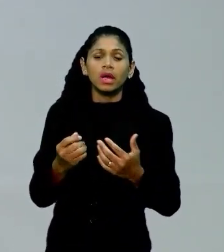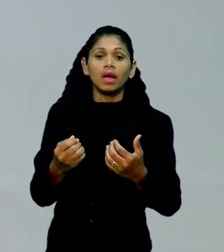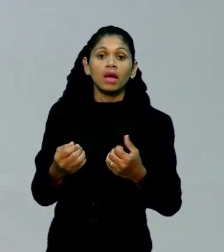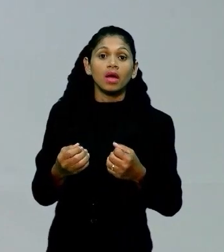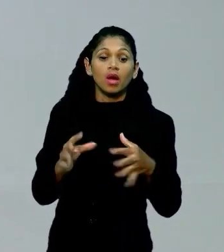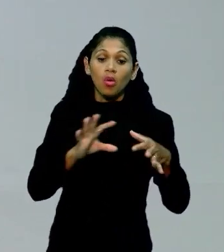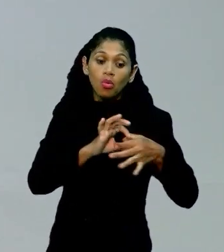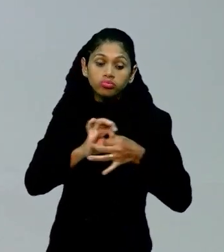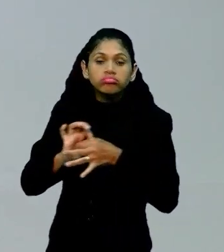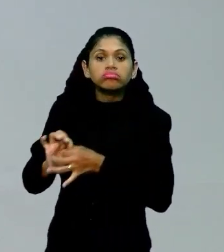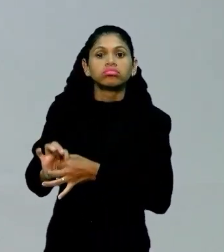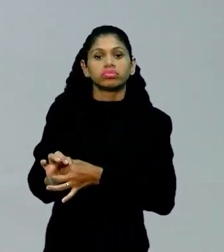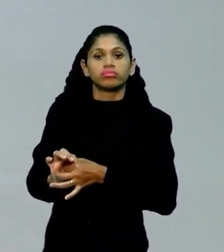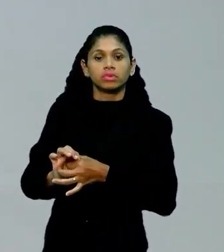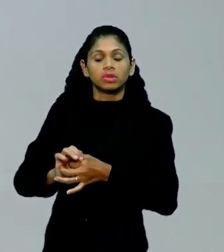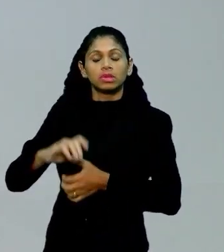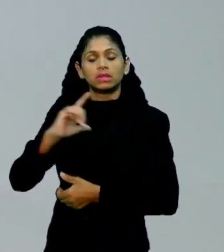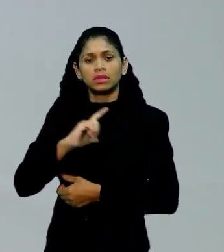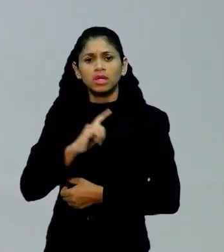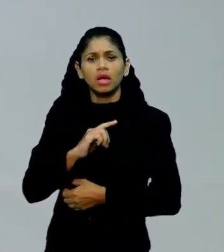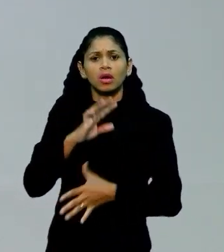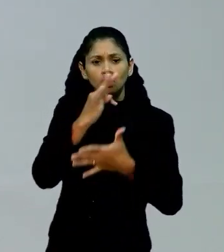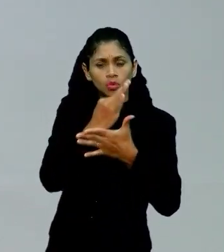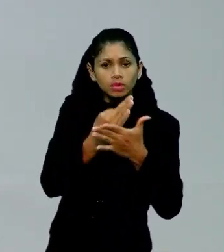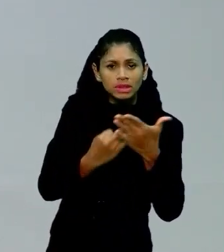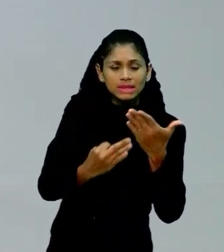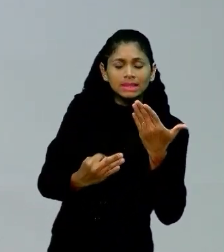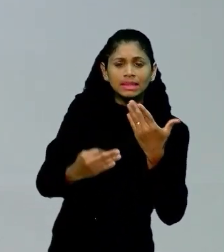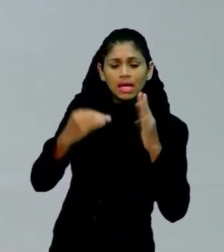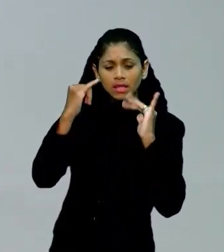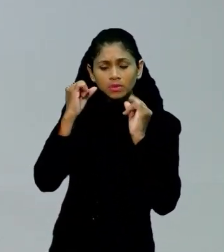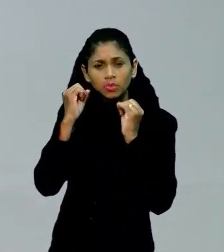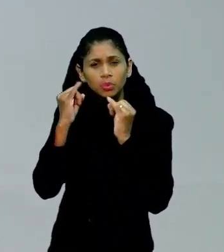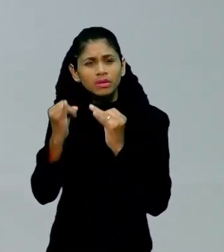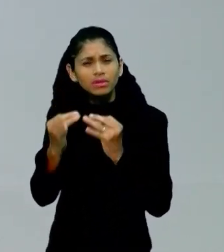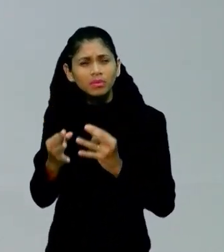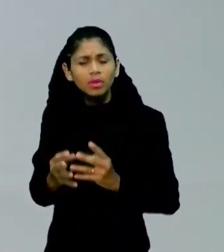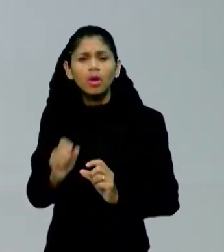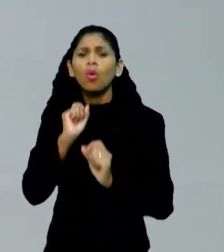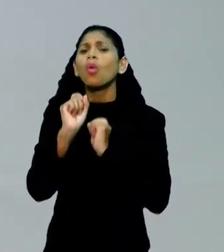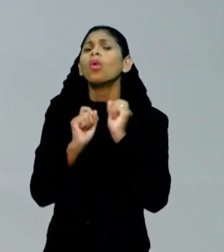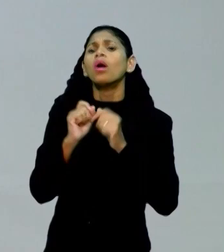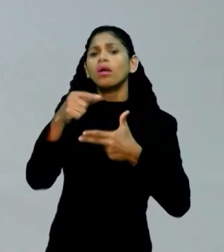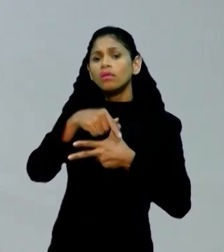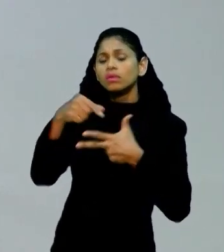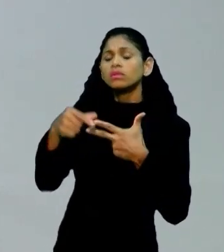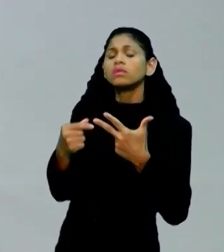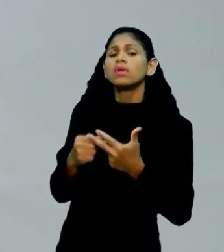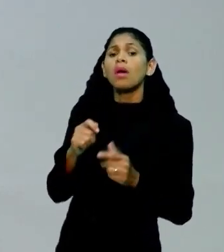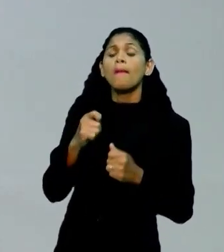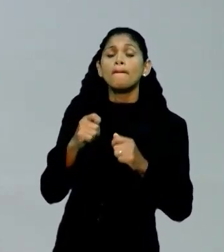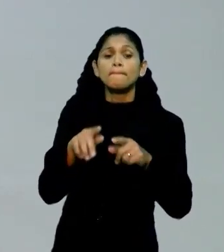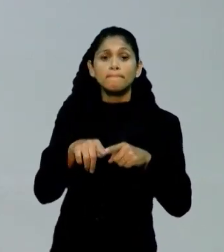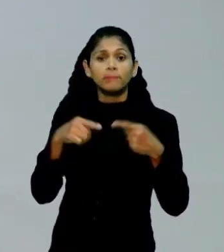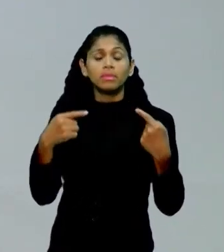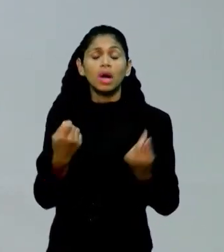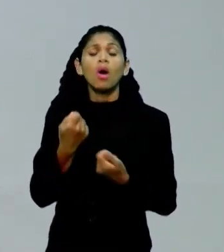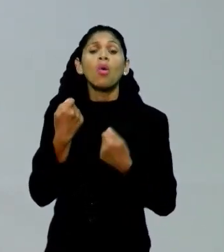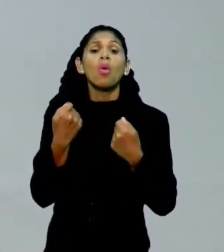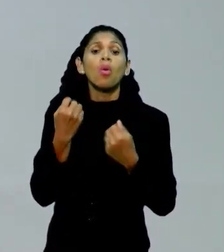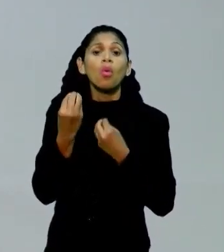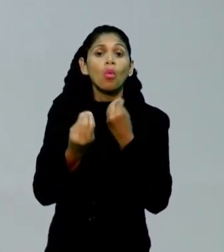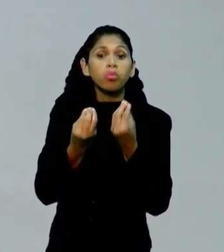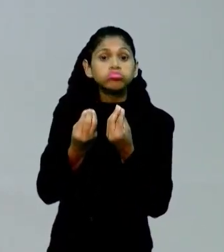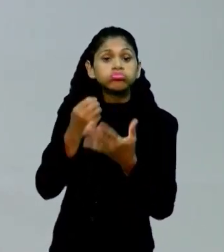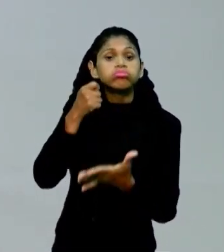vejam que teve um texto explicando o que que era o Enem mas o que é que ele vai cobrar ele quer apenas ver como é que você desenvolveu as suas